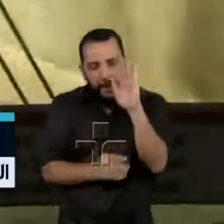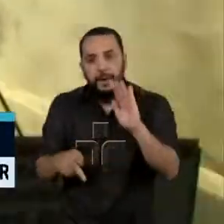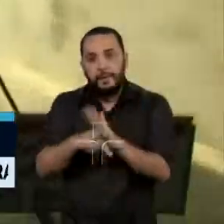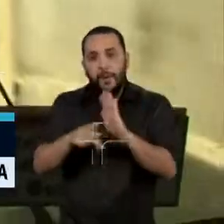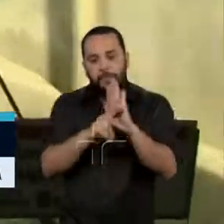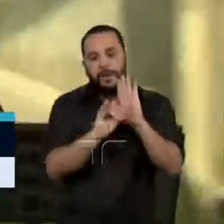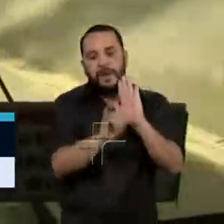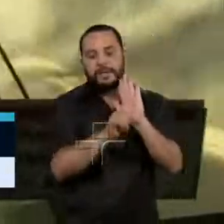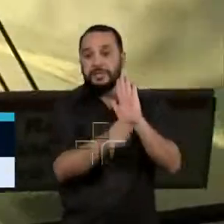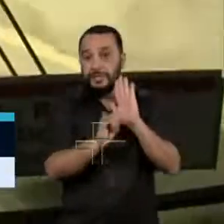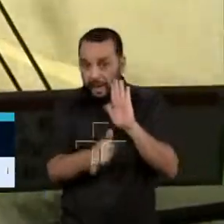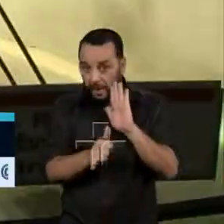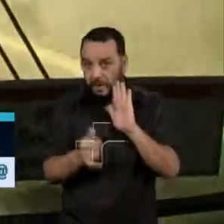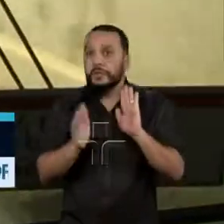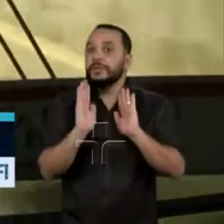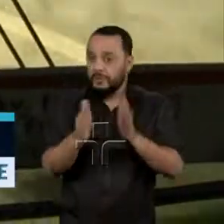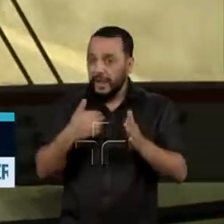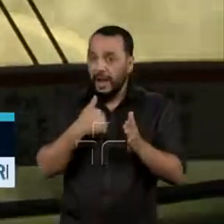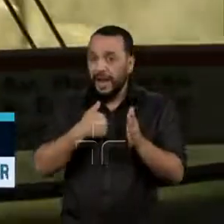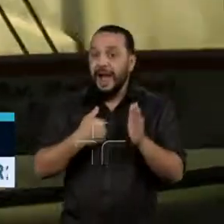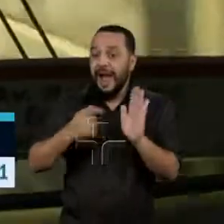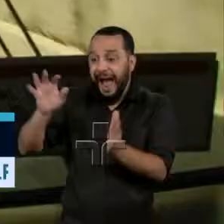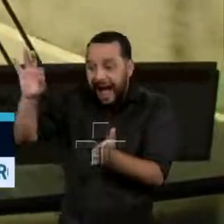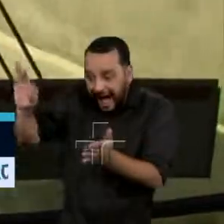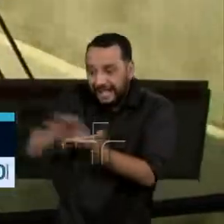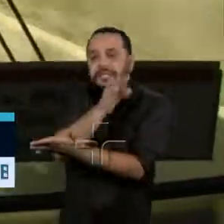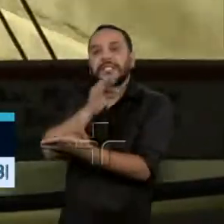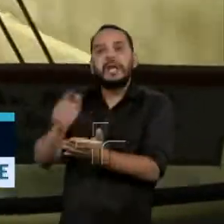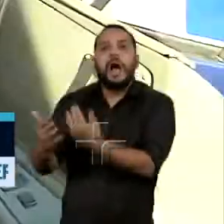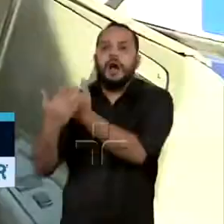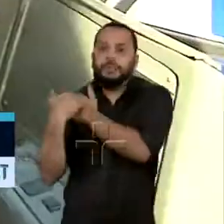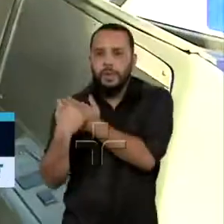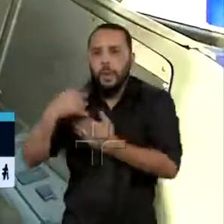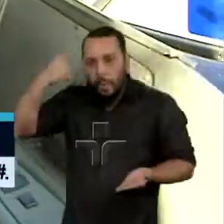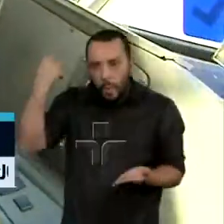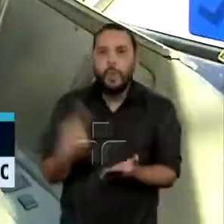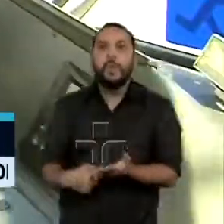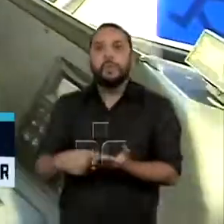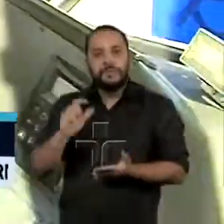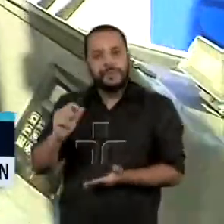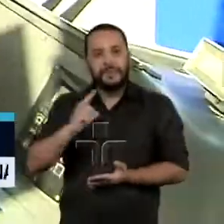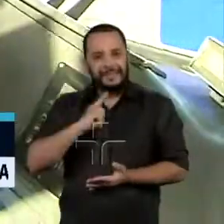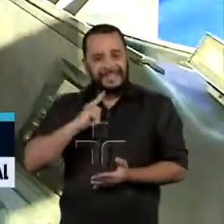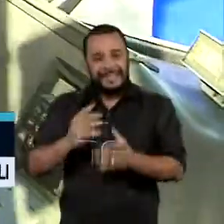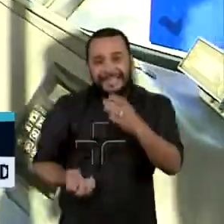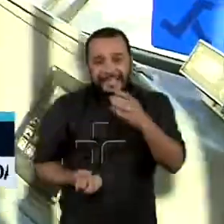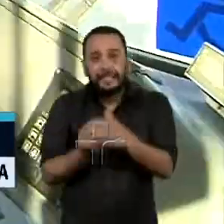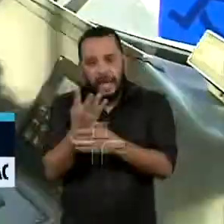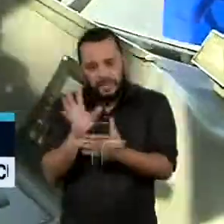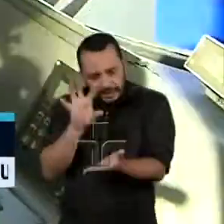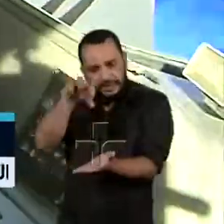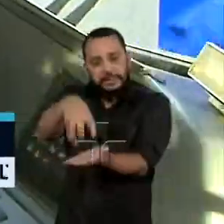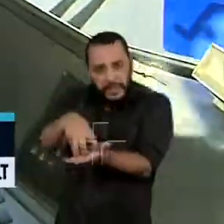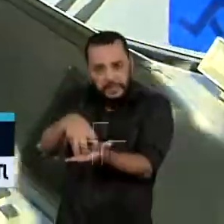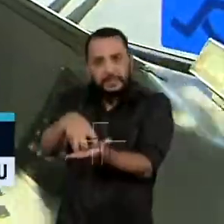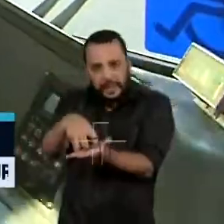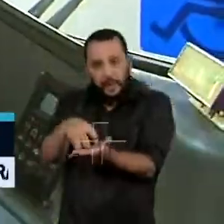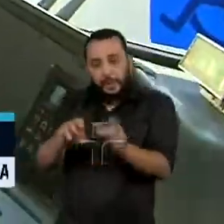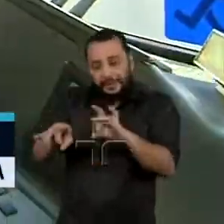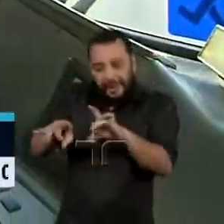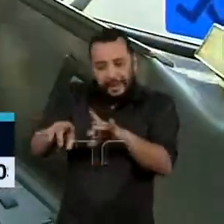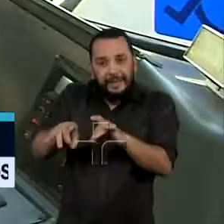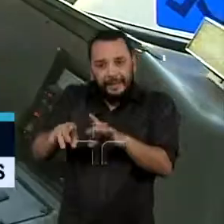assinar o contrato, as empresas estão assumindo a responsabilidade, o compromisso de montar essa central para que ela possa ser